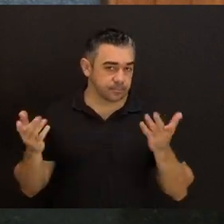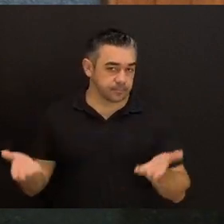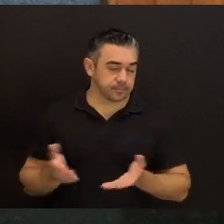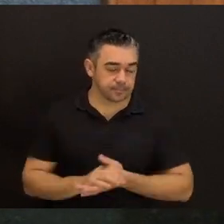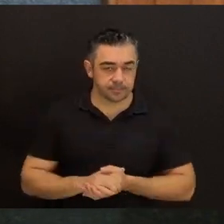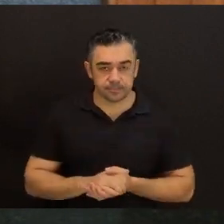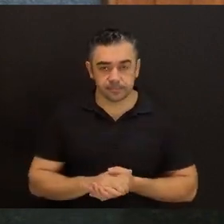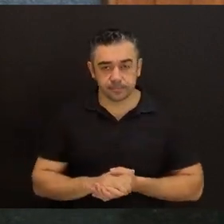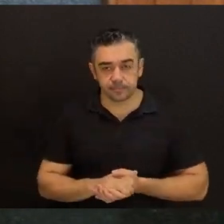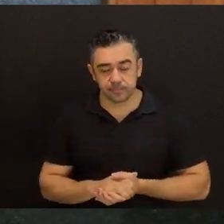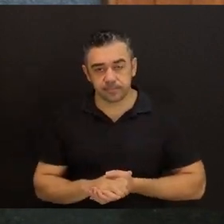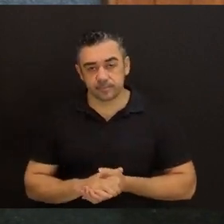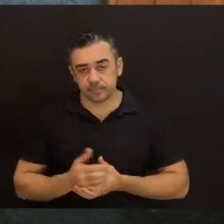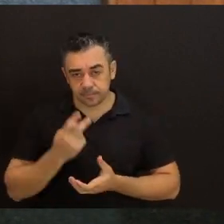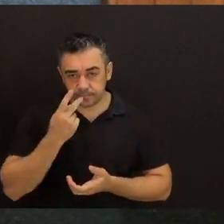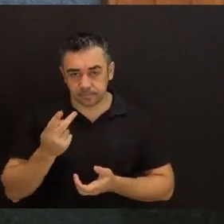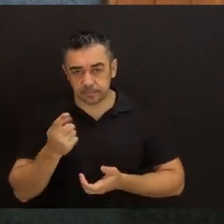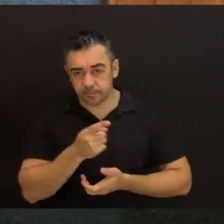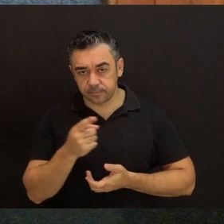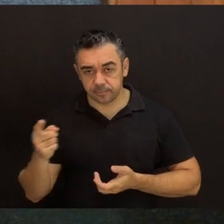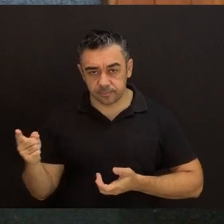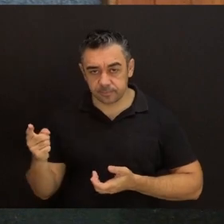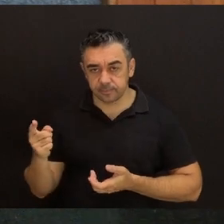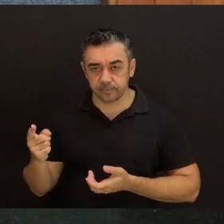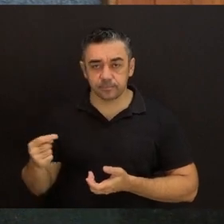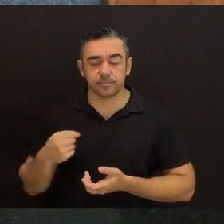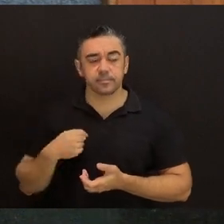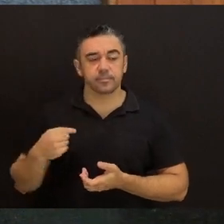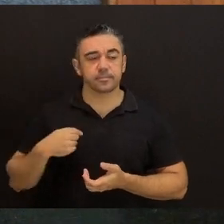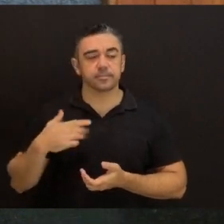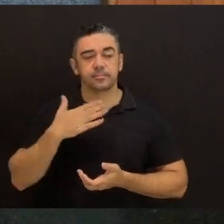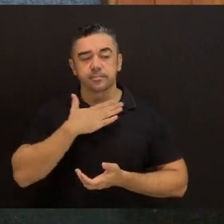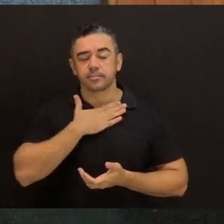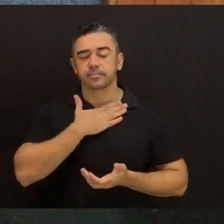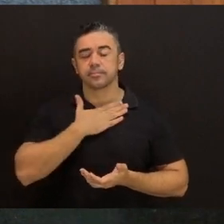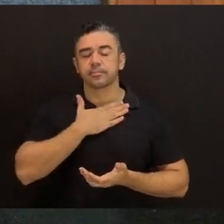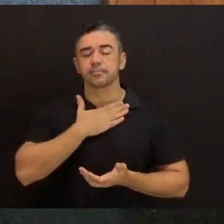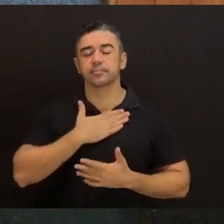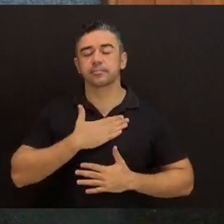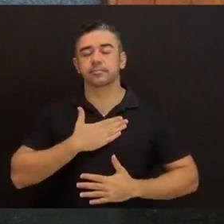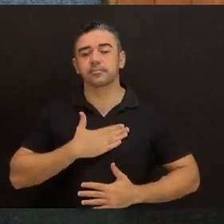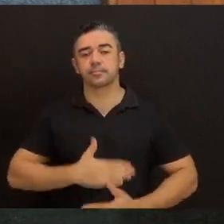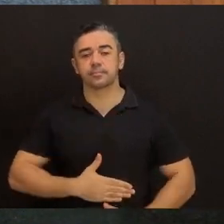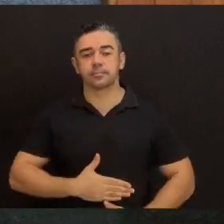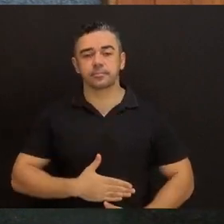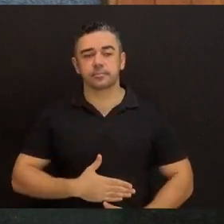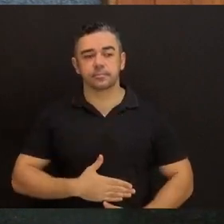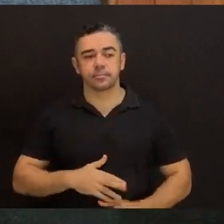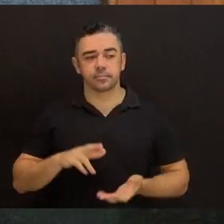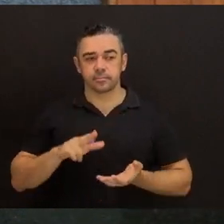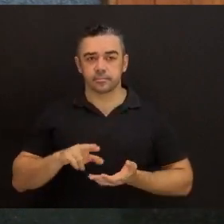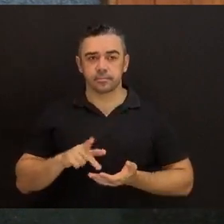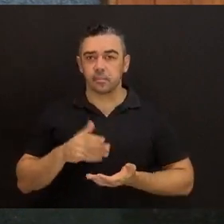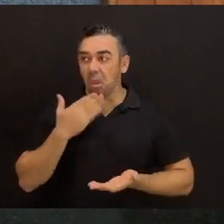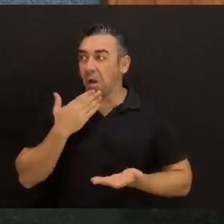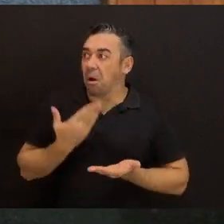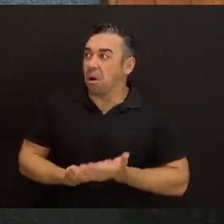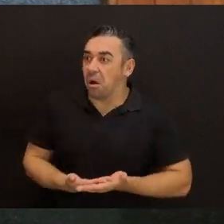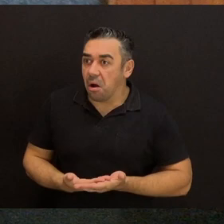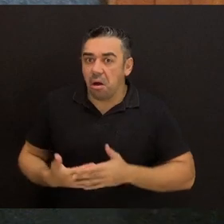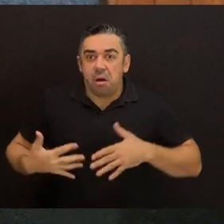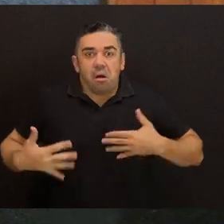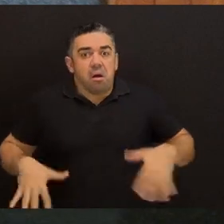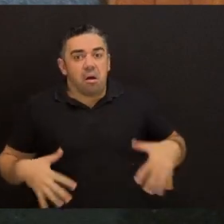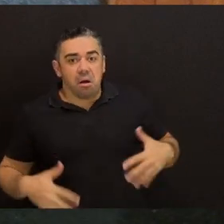e eu quero dizer senhores com Total tranquilidade mas Total tranquilidade que isso aqui não é sensacionalismo isso